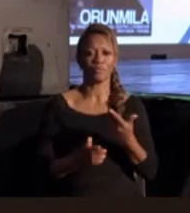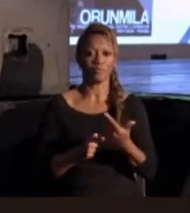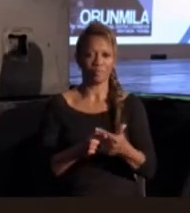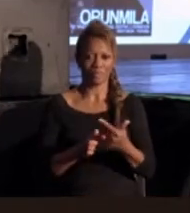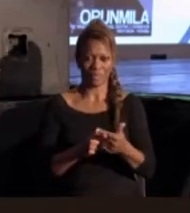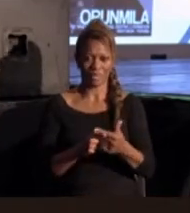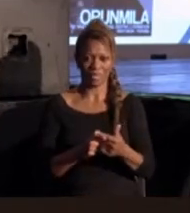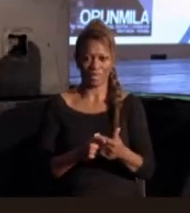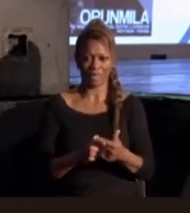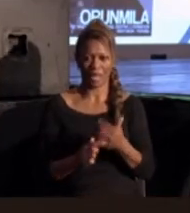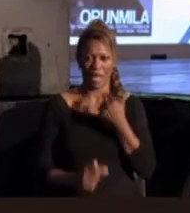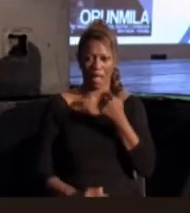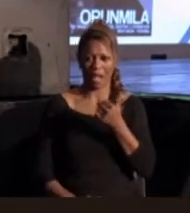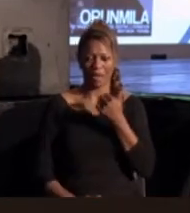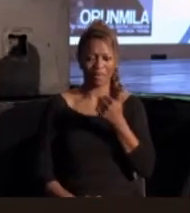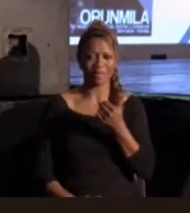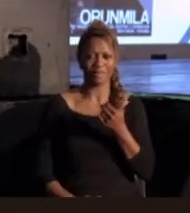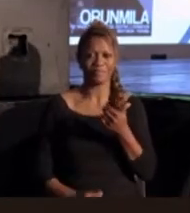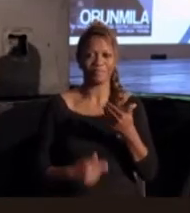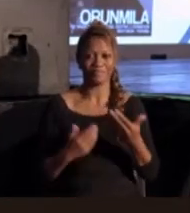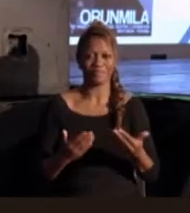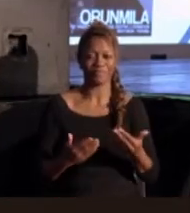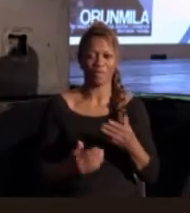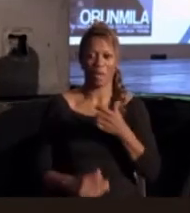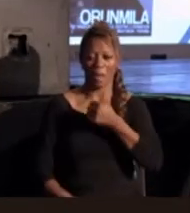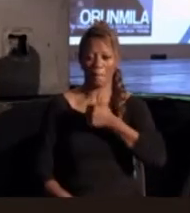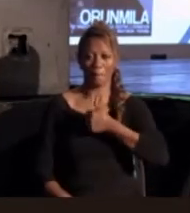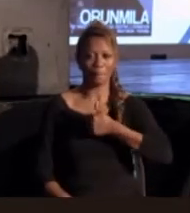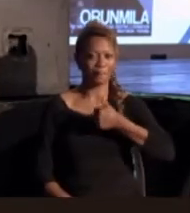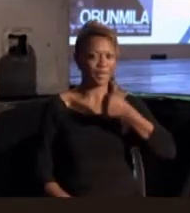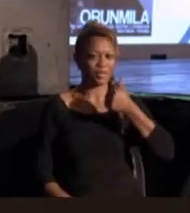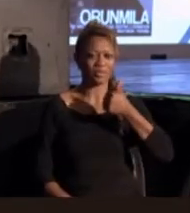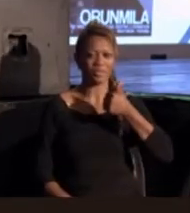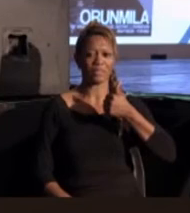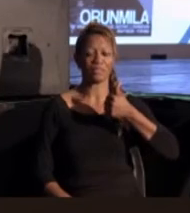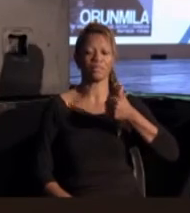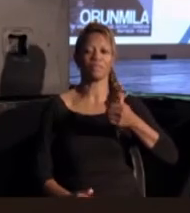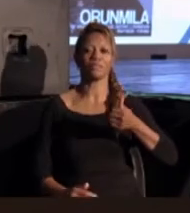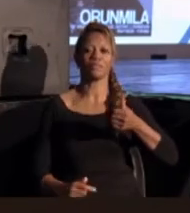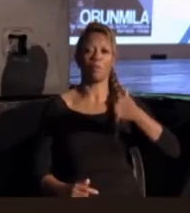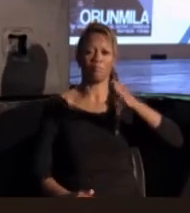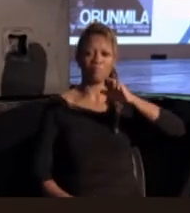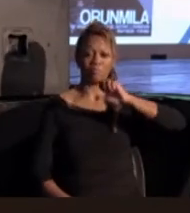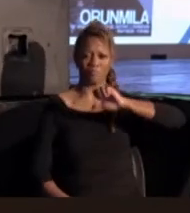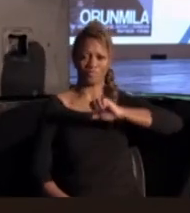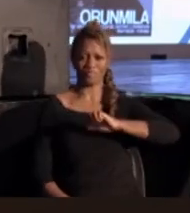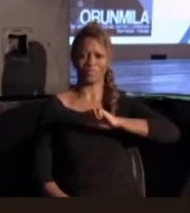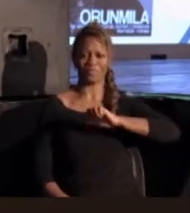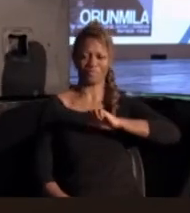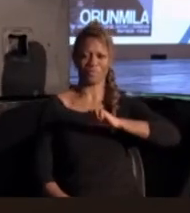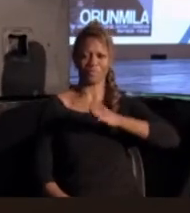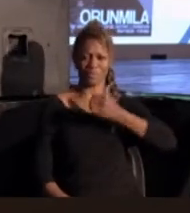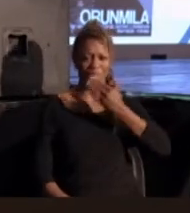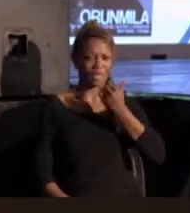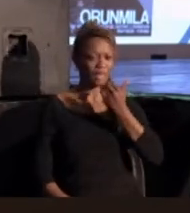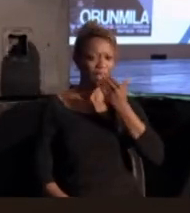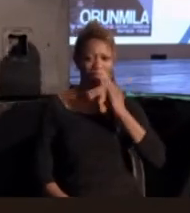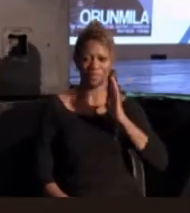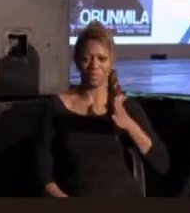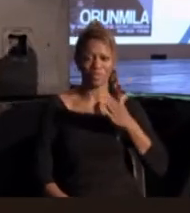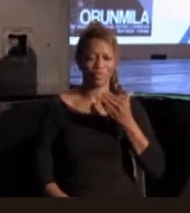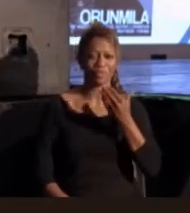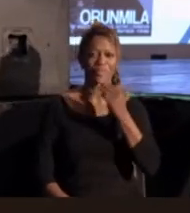de touro com inhame tanto é a melhor como a pior comida da face da terra. E aí,